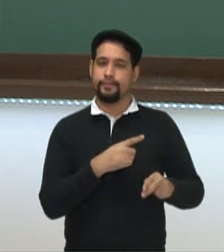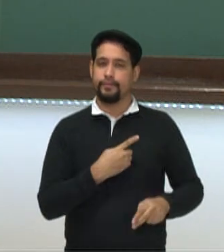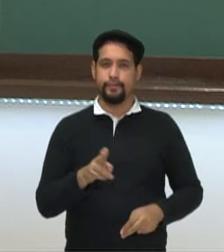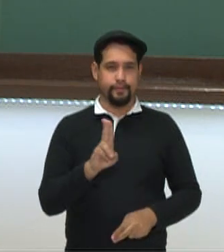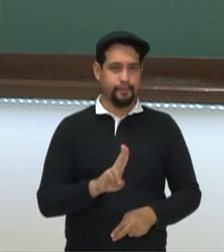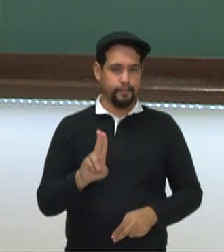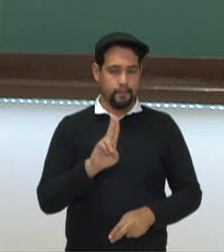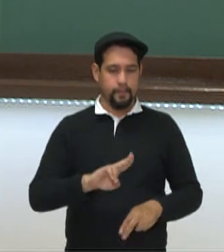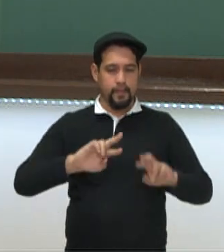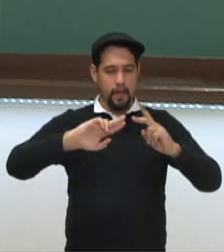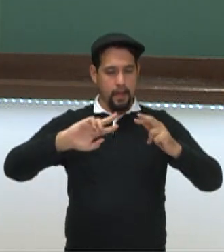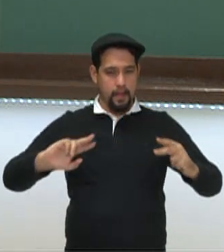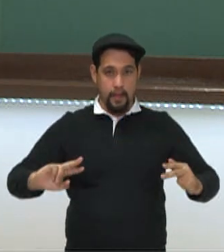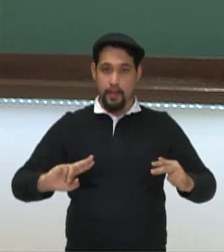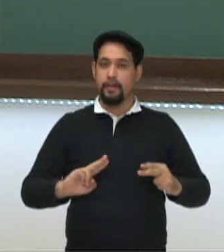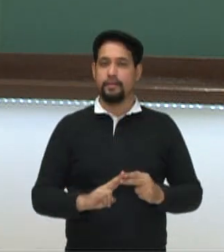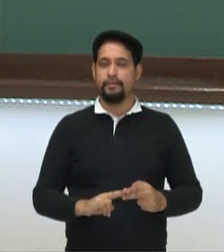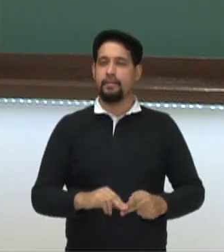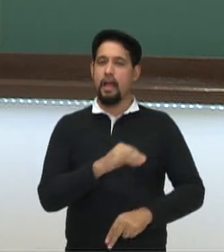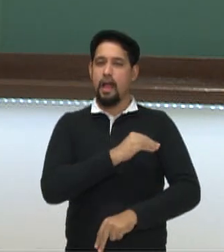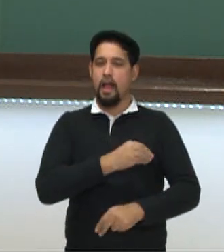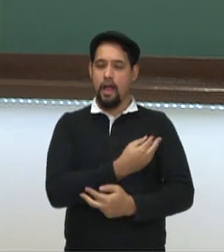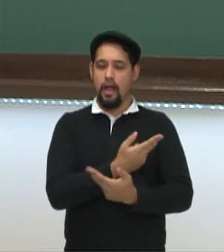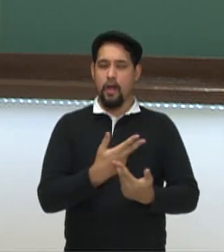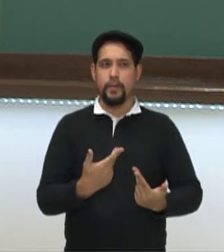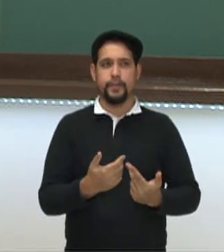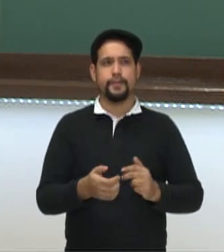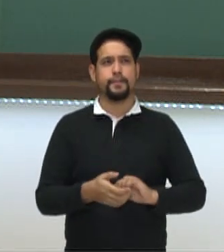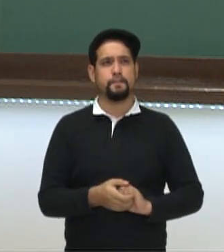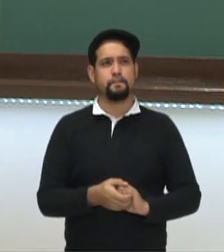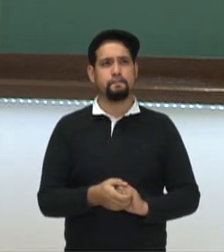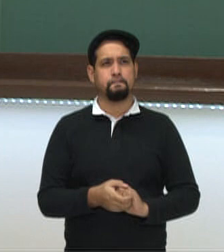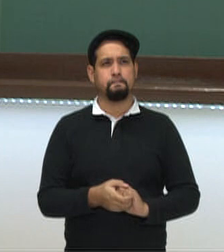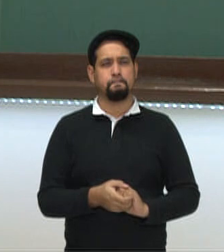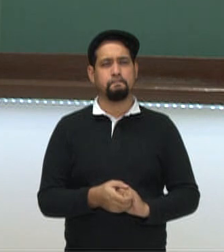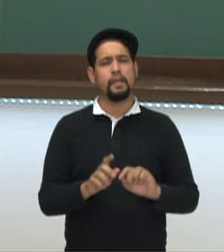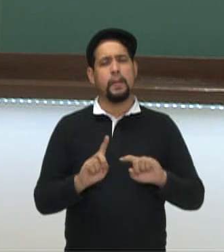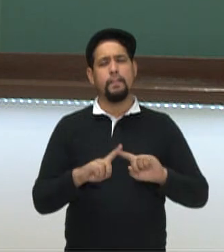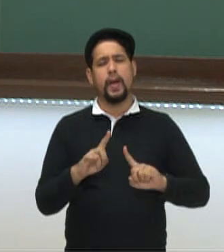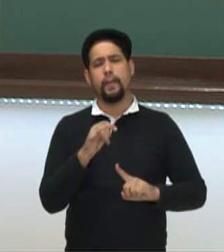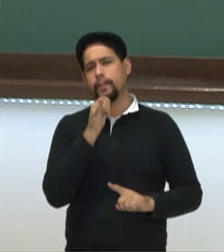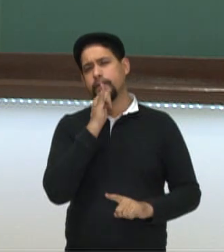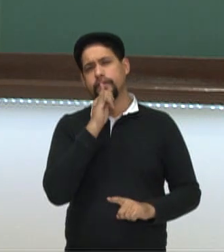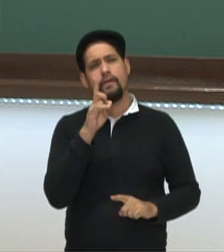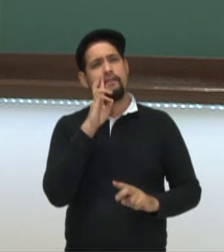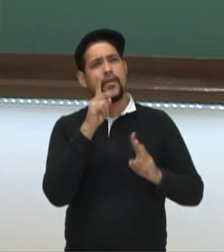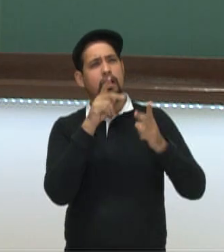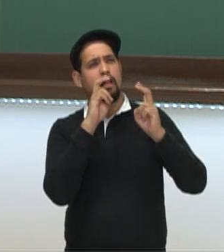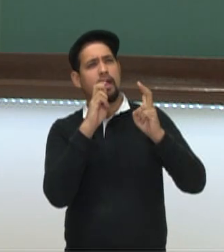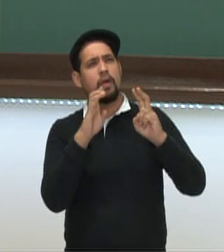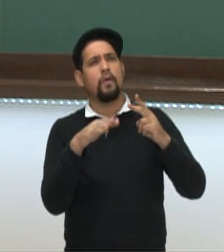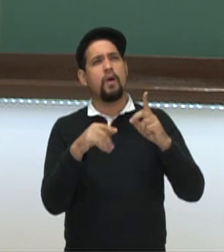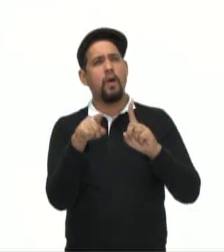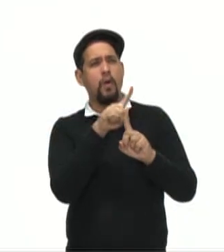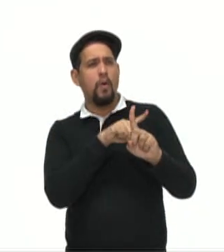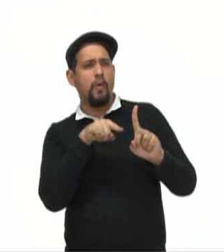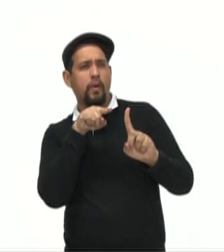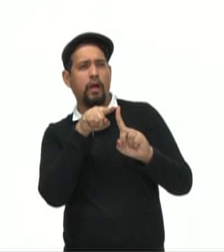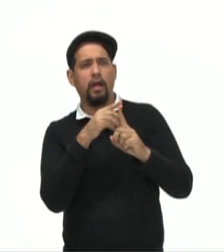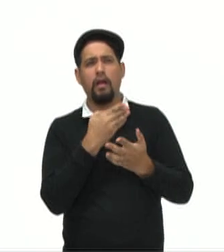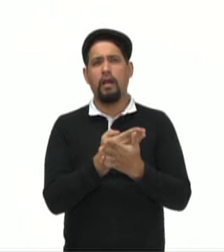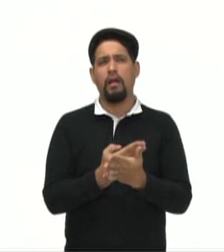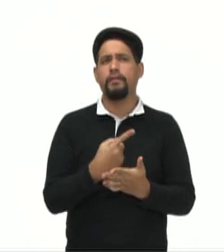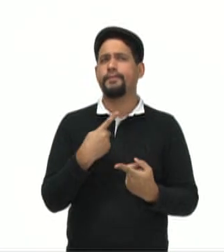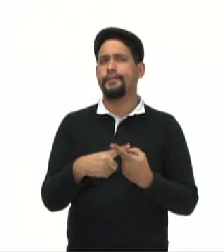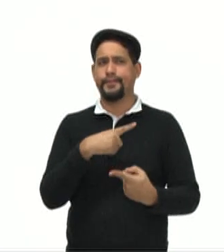usamos o plural álcoois. Agora, vamos ver alguns objetivos desta aula.